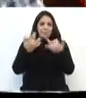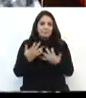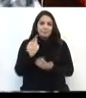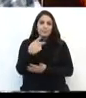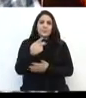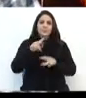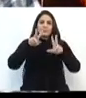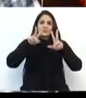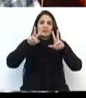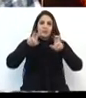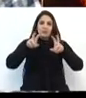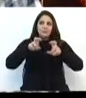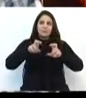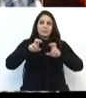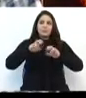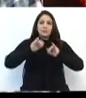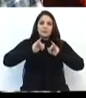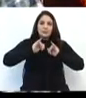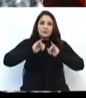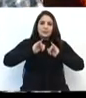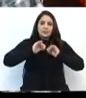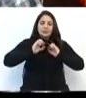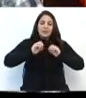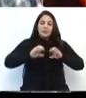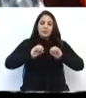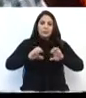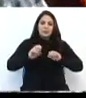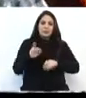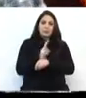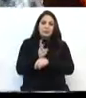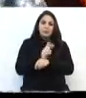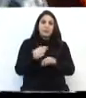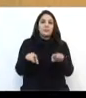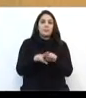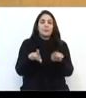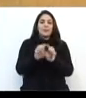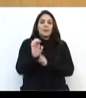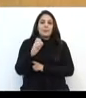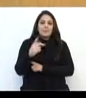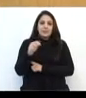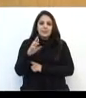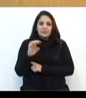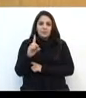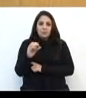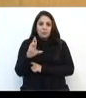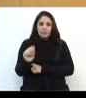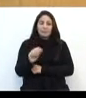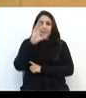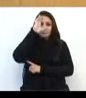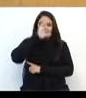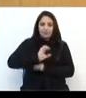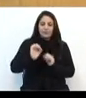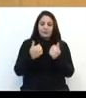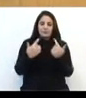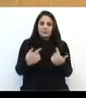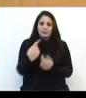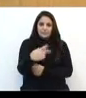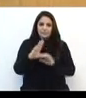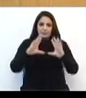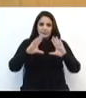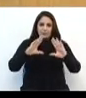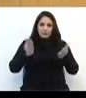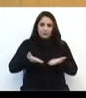Essa é uma questão de educação fiscal e empreendedora. O Cidadania e Atitude de hoje